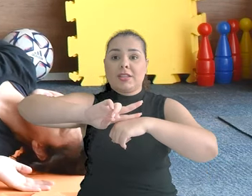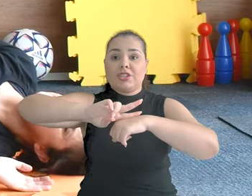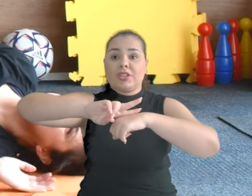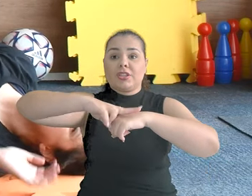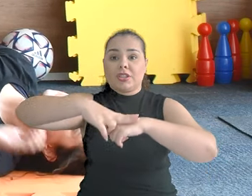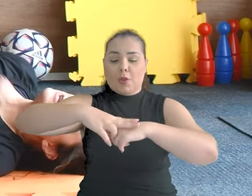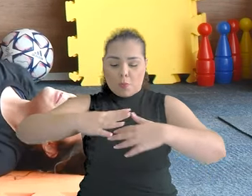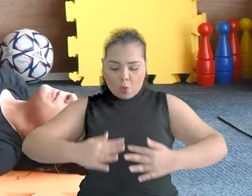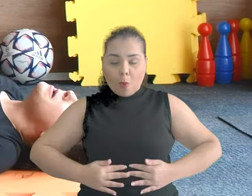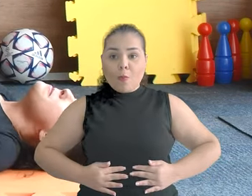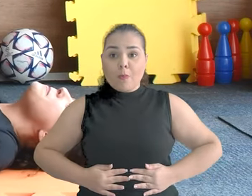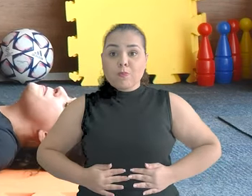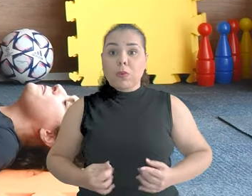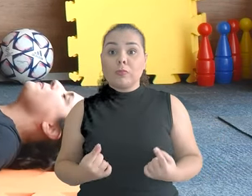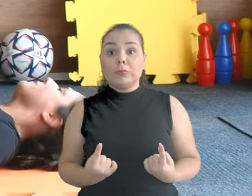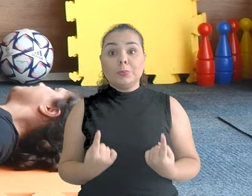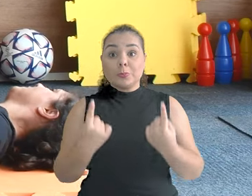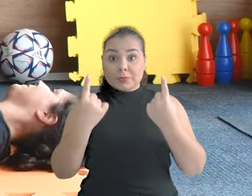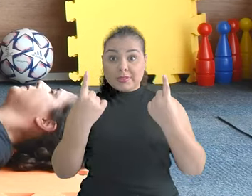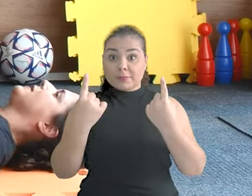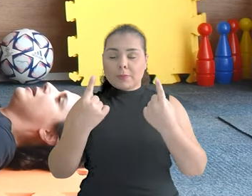Vira a barriga pra cima.